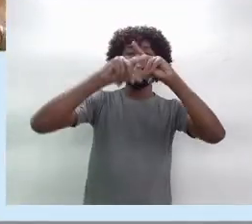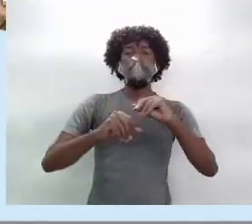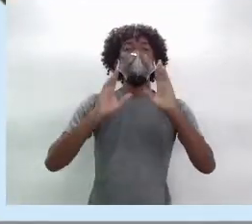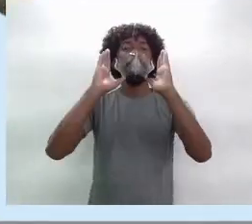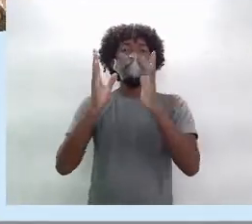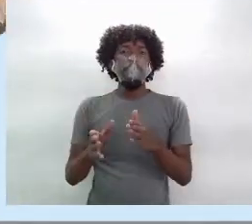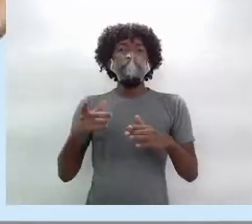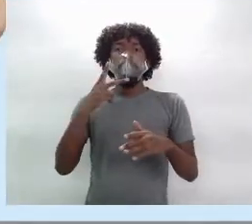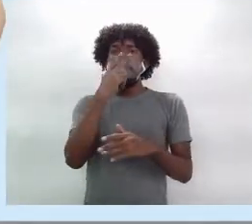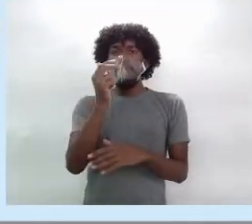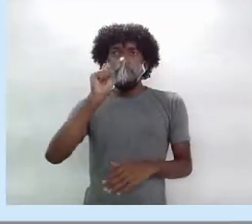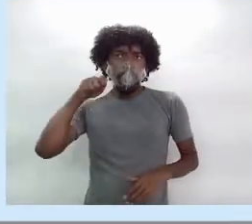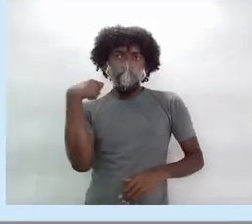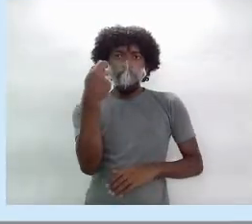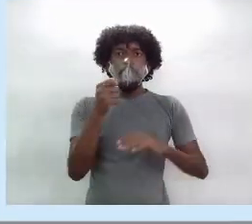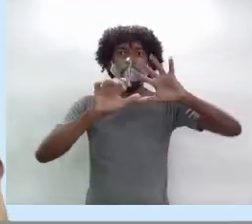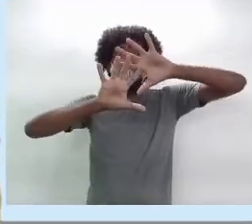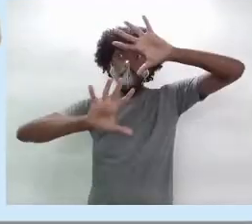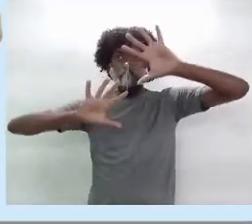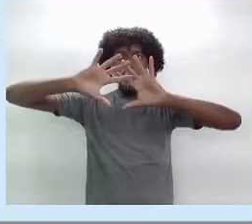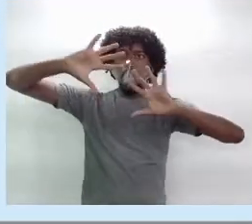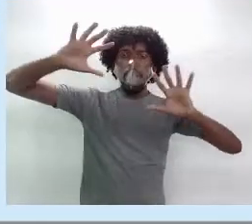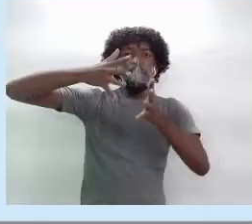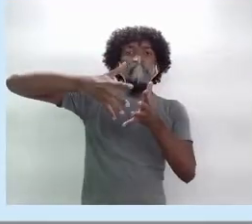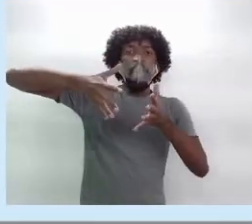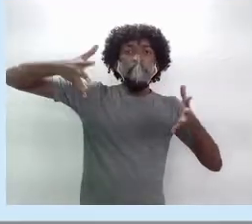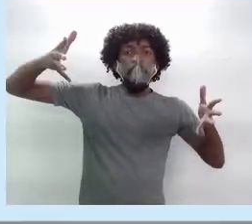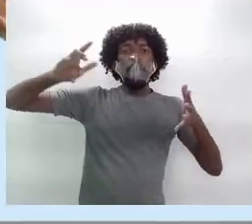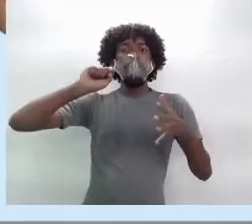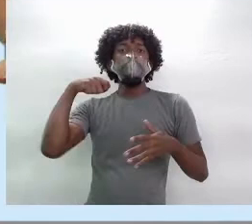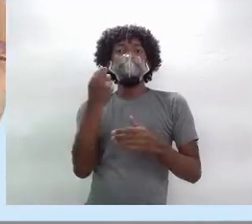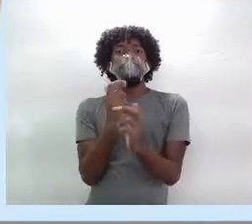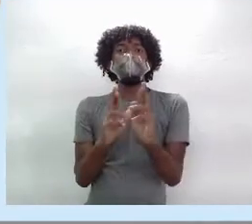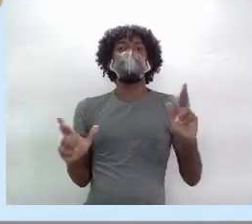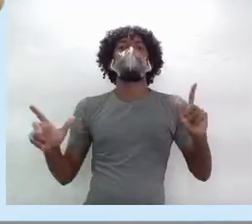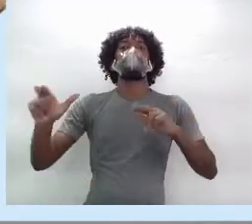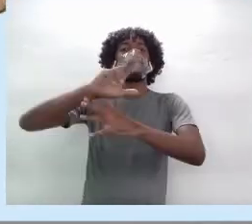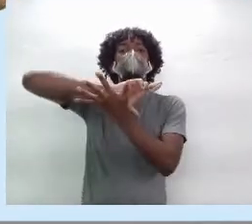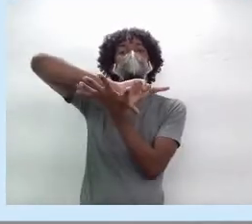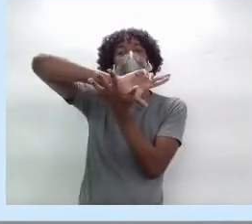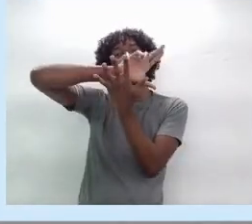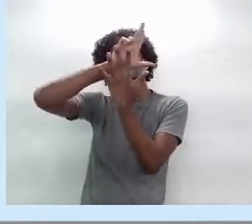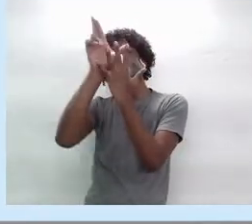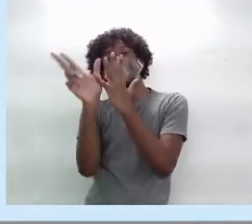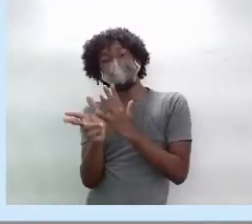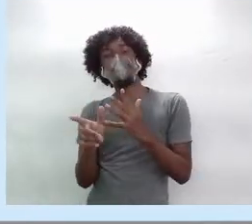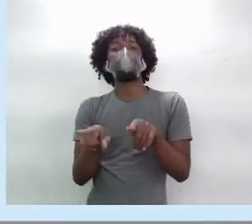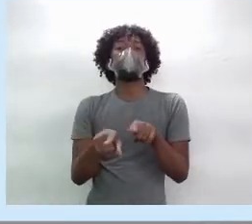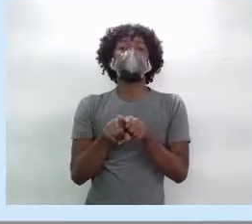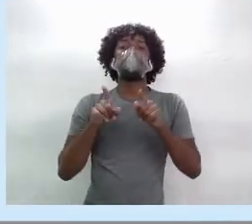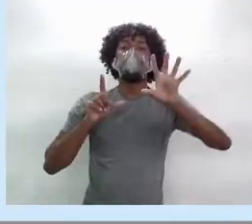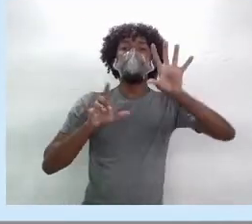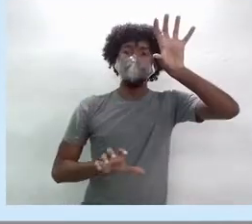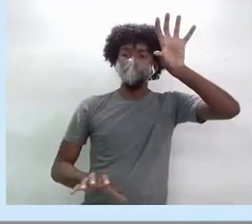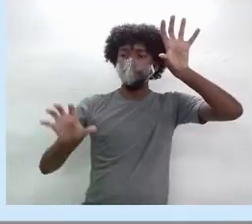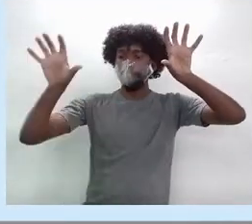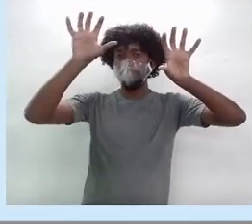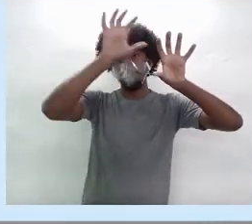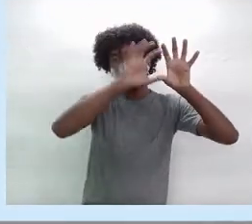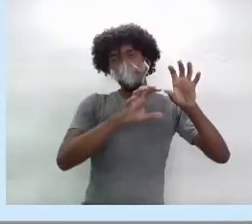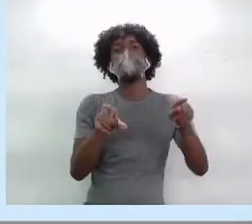país continental, esse país plural, esse país formado por várias regiões e